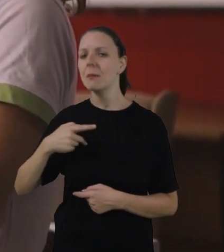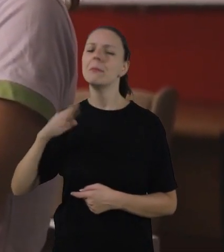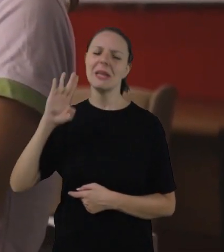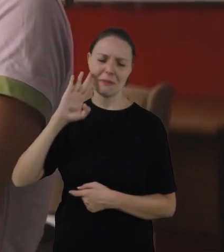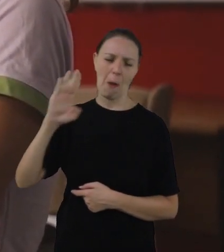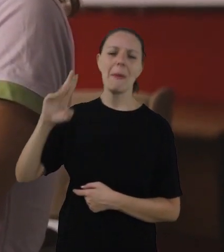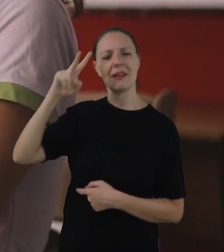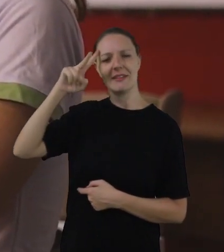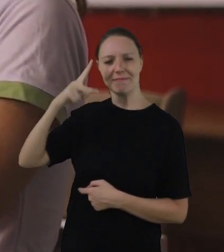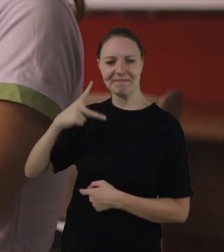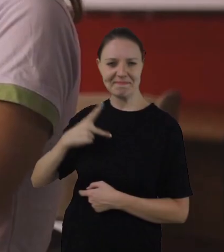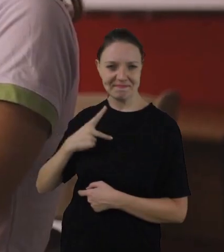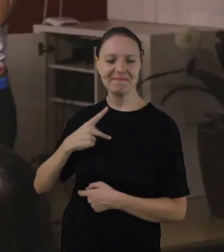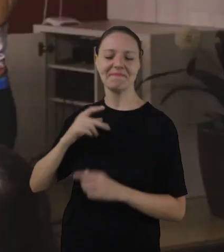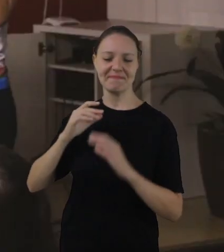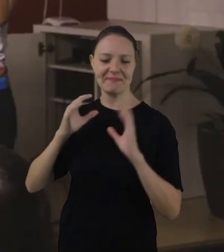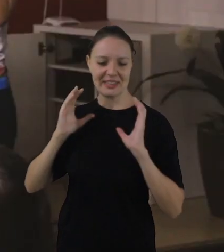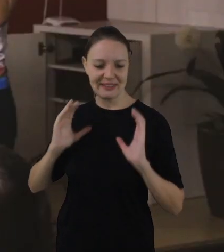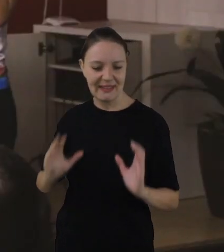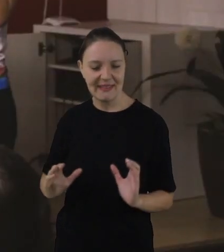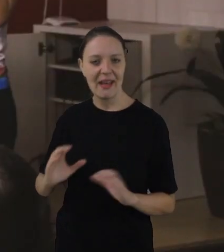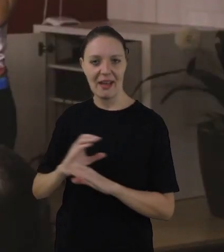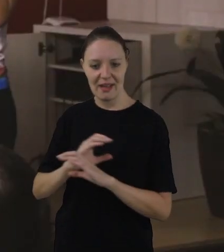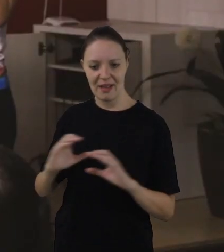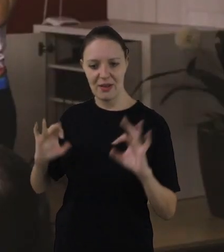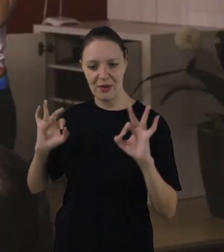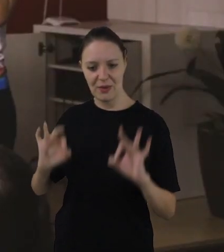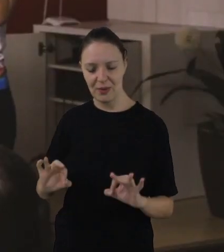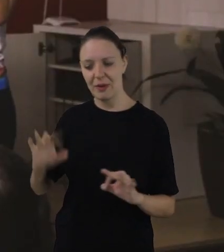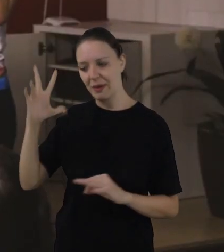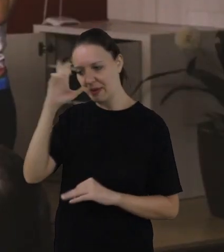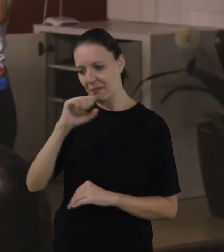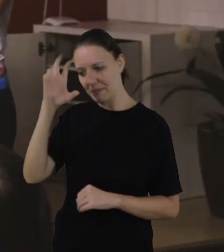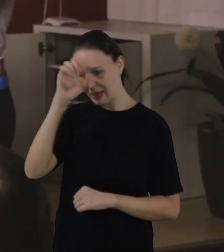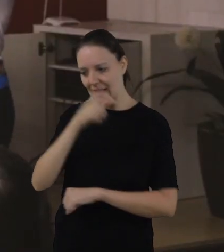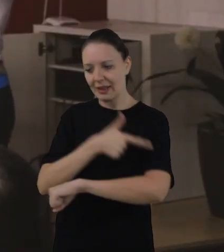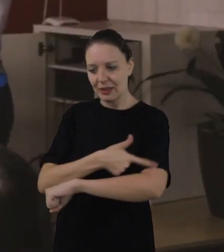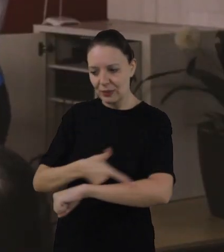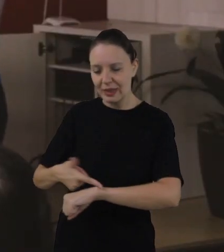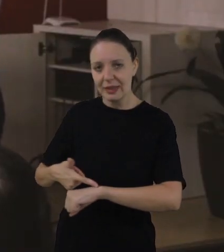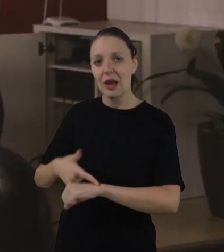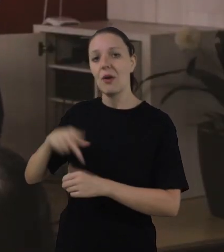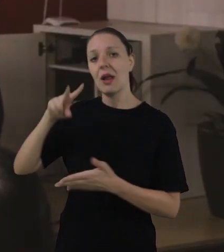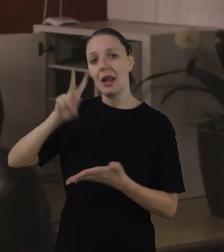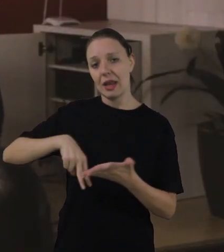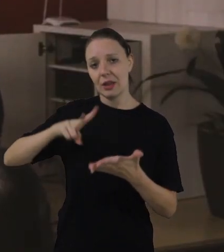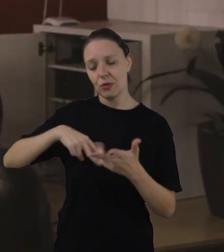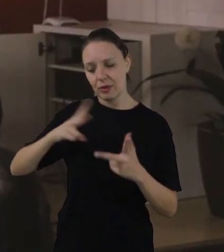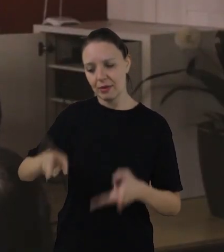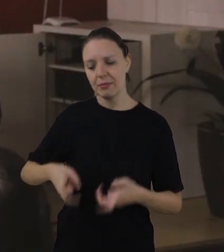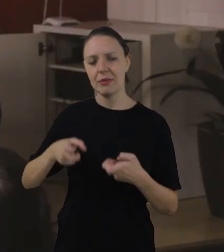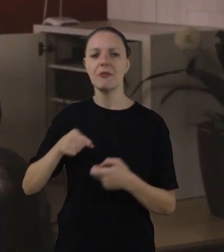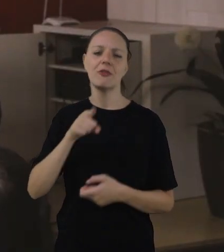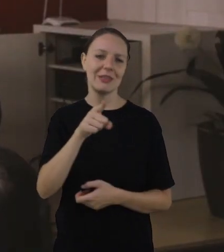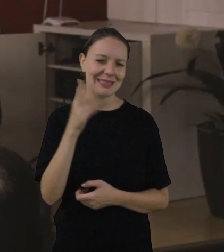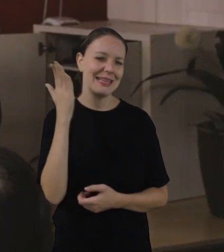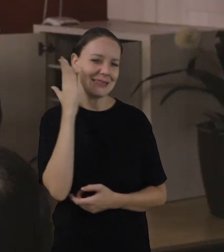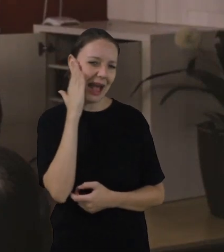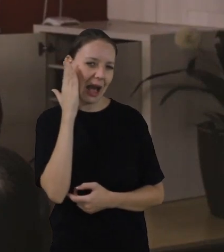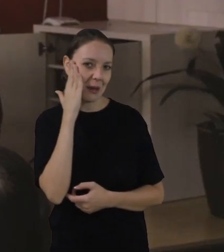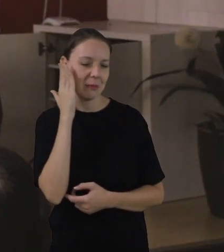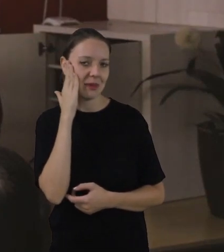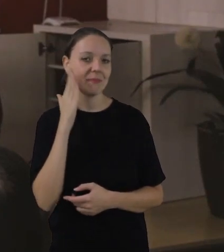né, pessoalmente, como cidadão, como indivíduo, para que a gente se eduque. A leitura, vocês sabem, né,